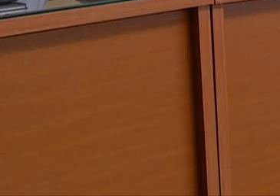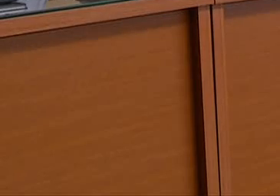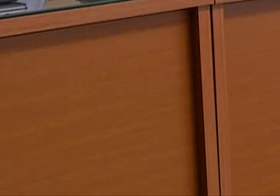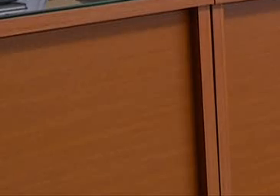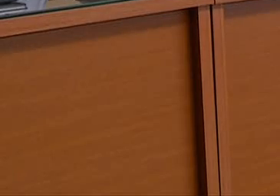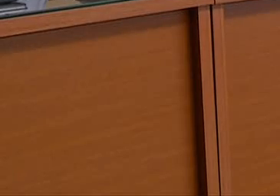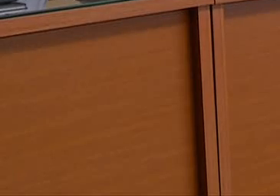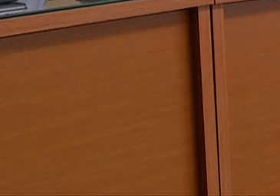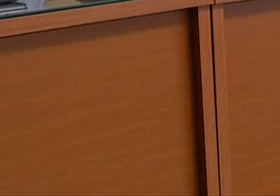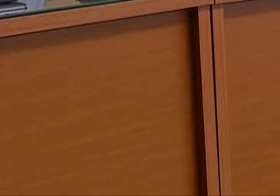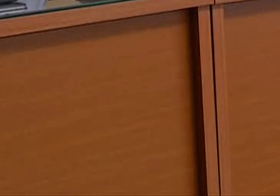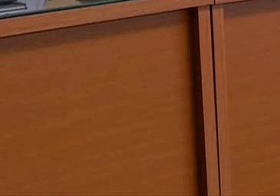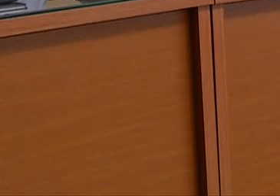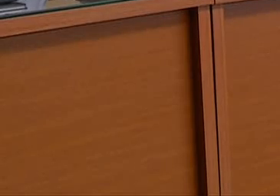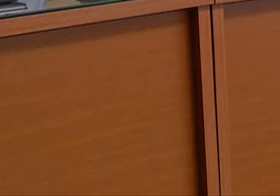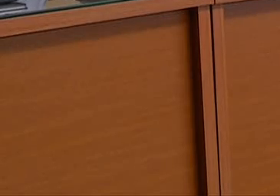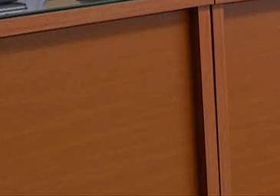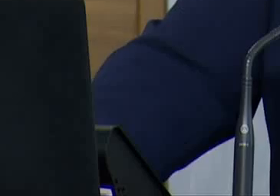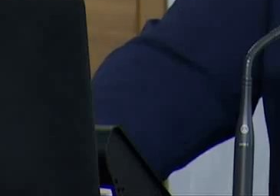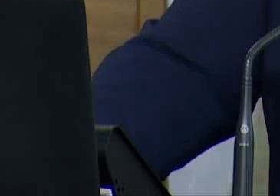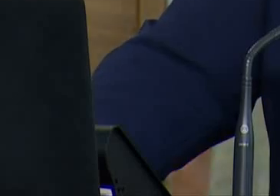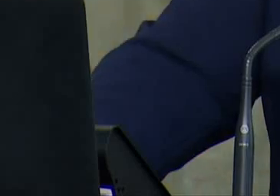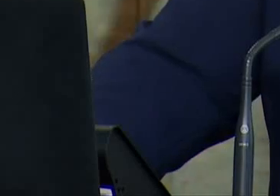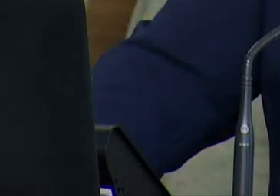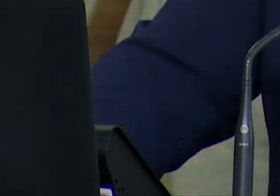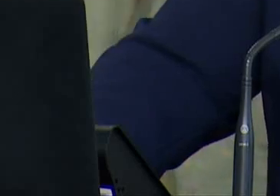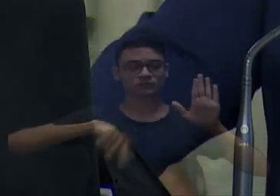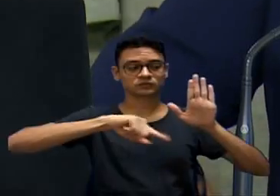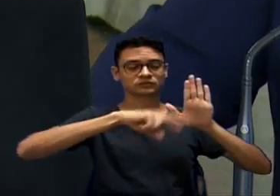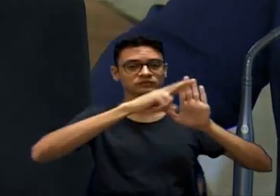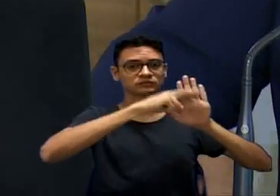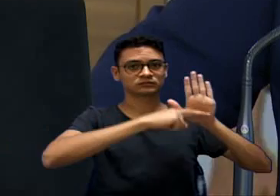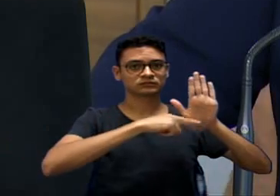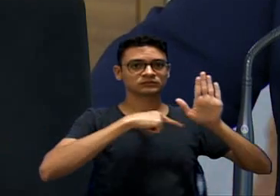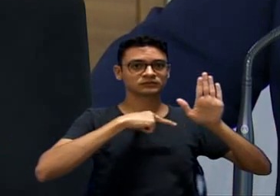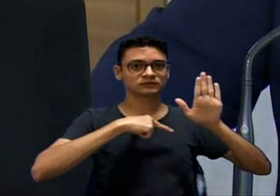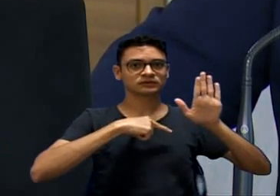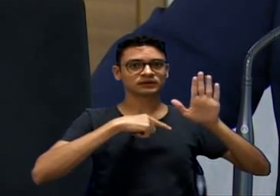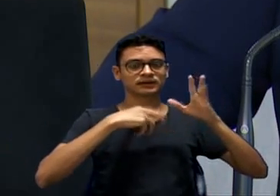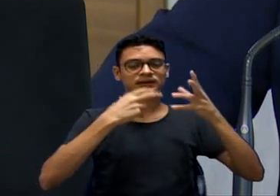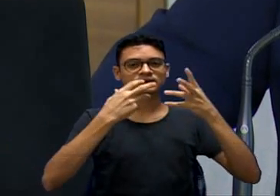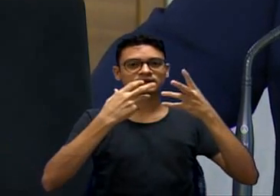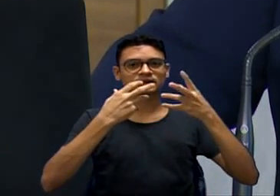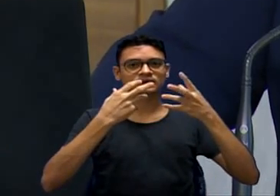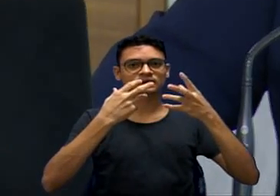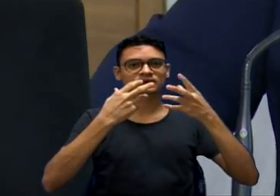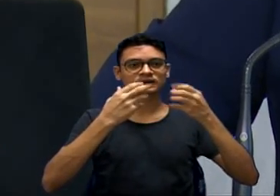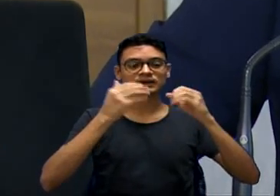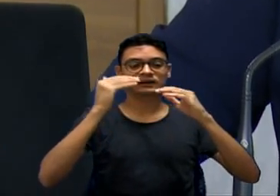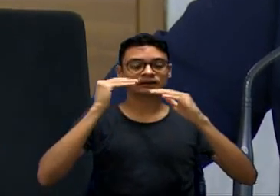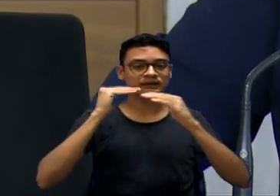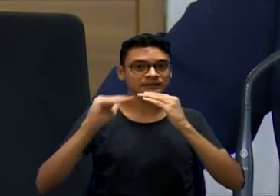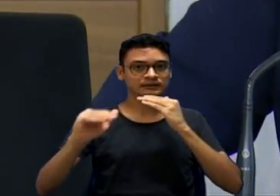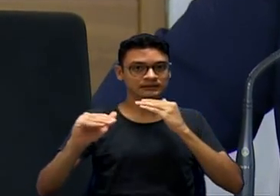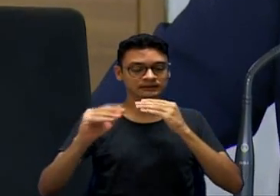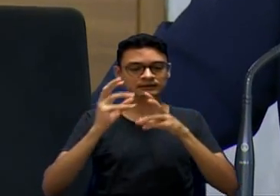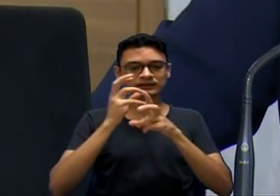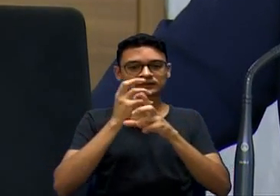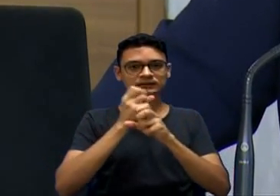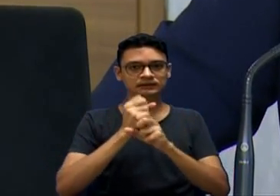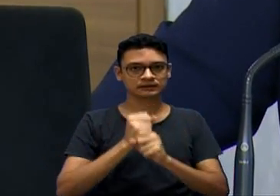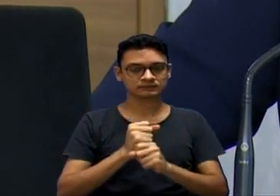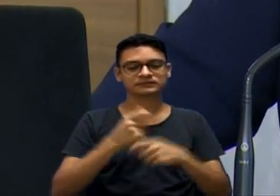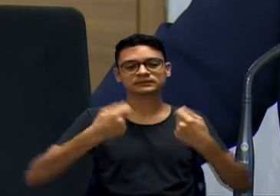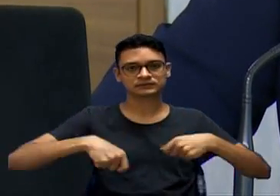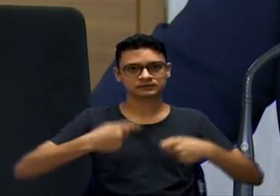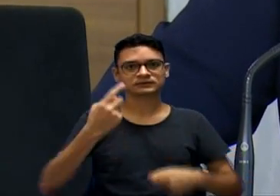O nosso regimento aqui, senhores e senhoras vereadores, para rejeição das contas, teria que ter